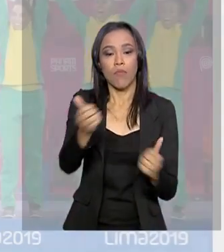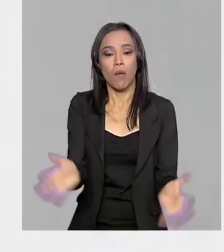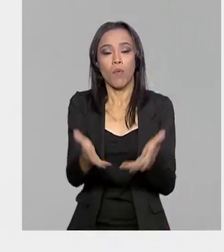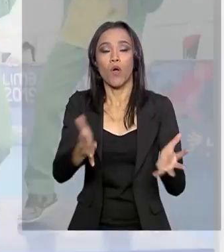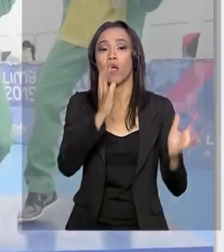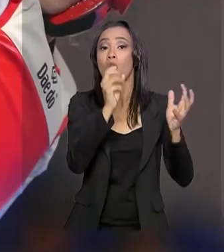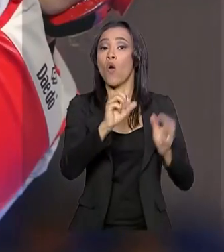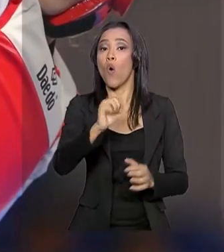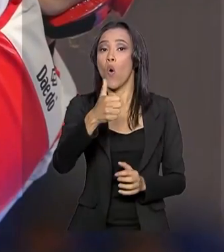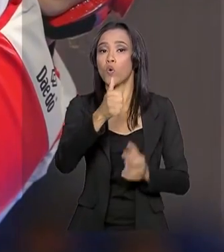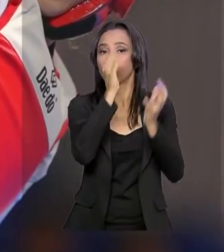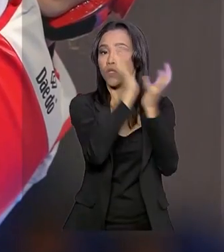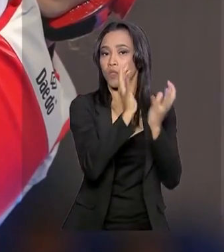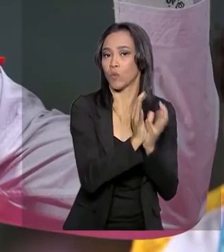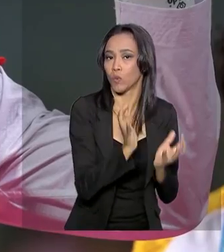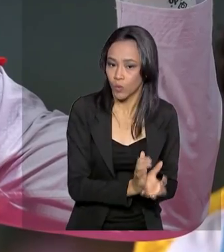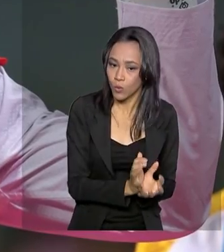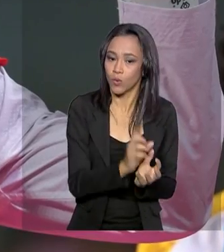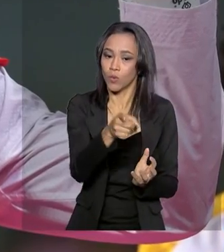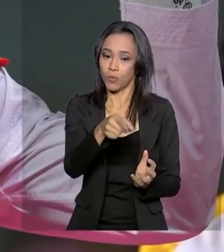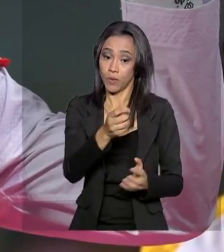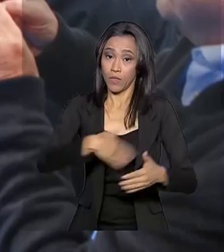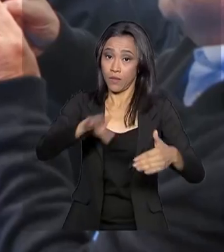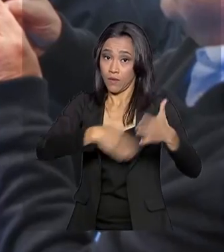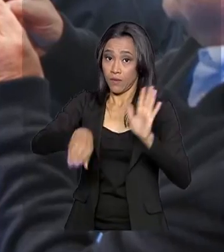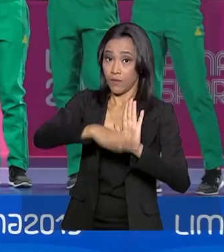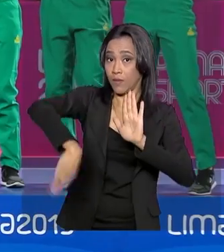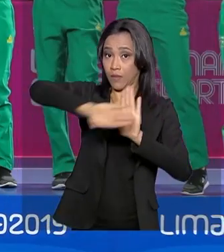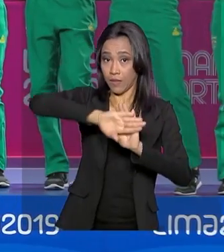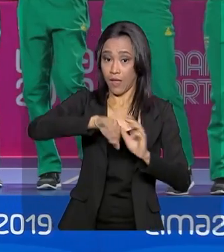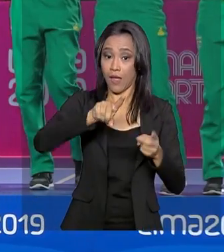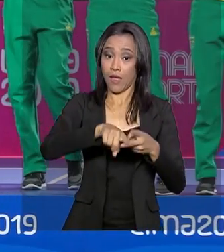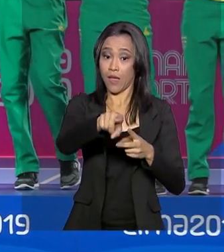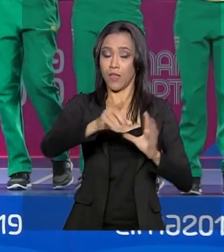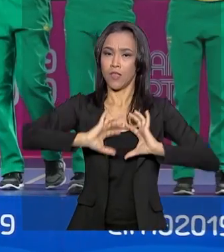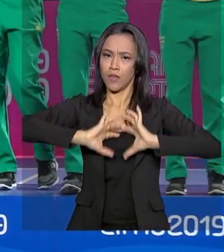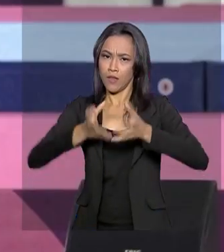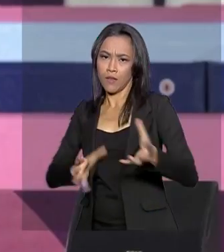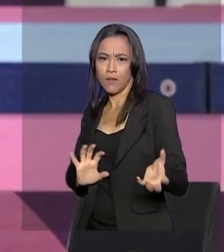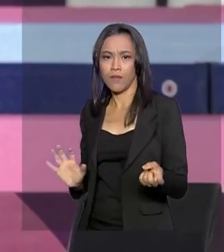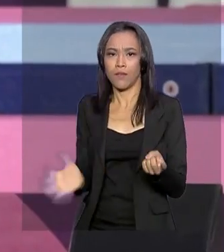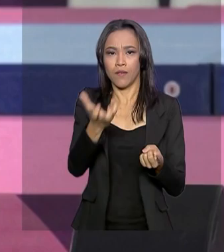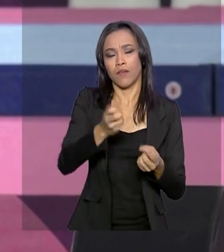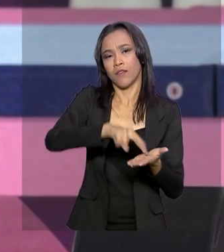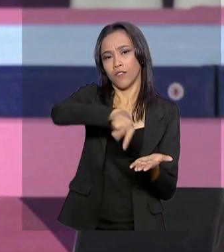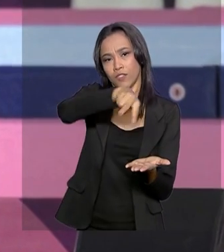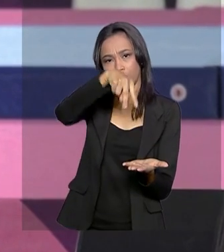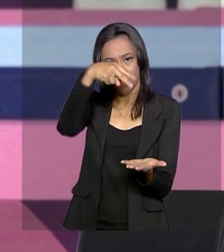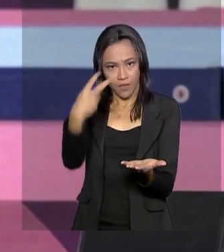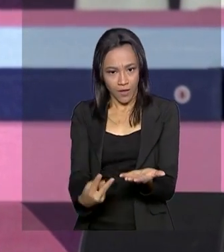diferentes entre elas tae kwon do triatlo handebol feminino de ginástica artística